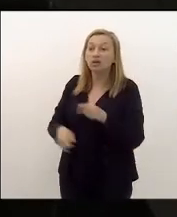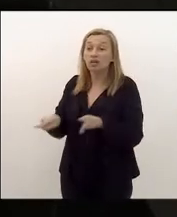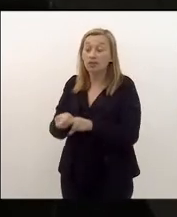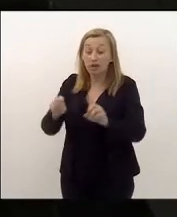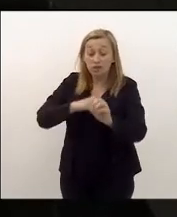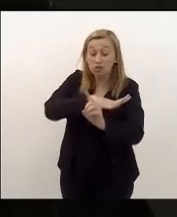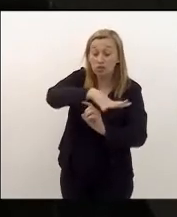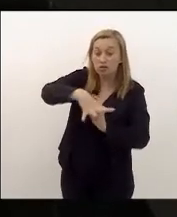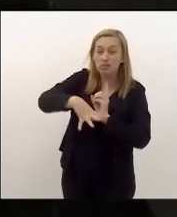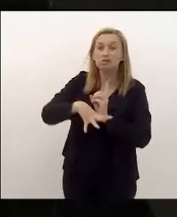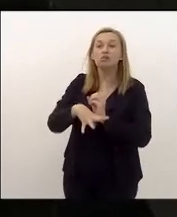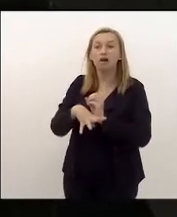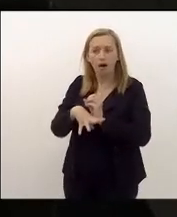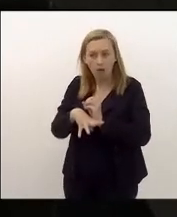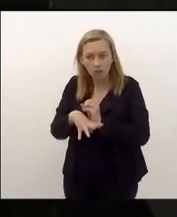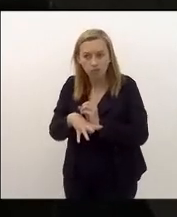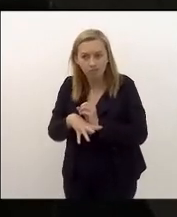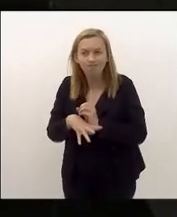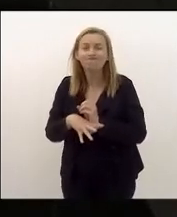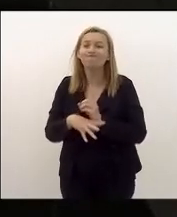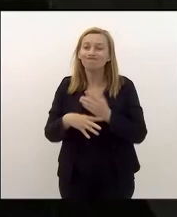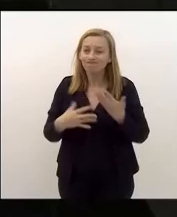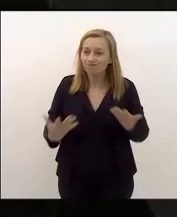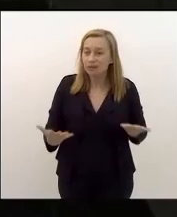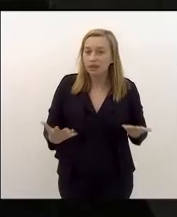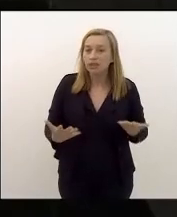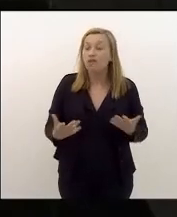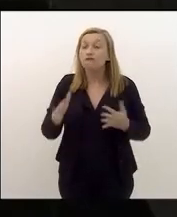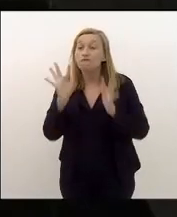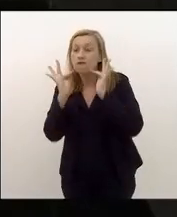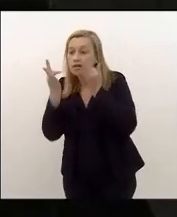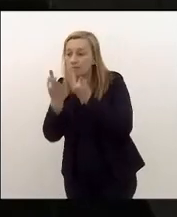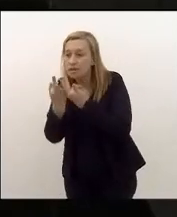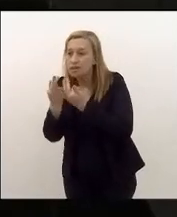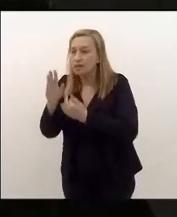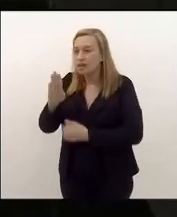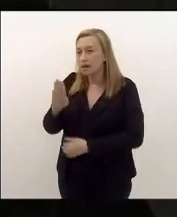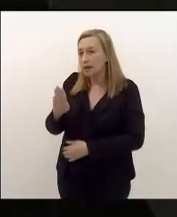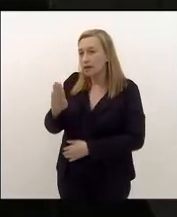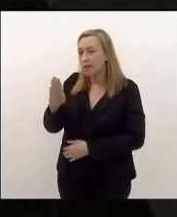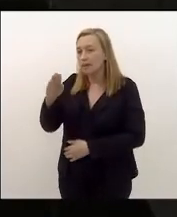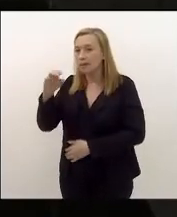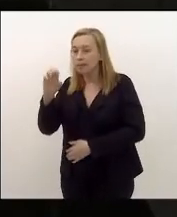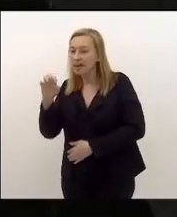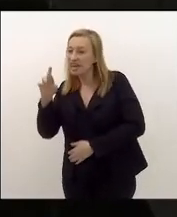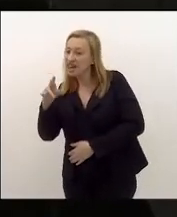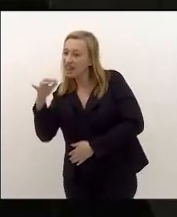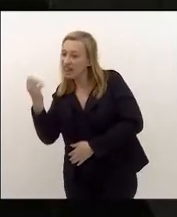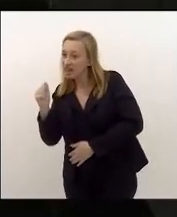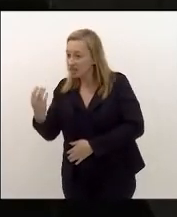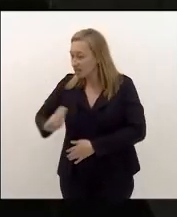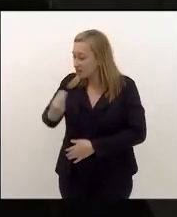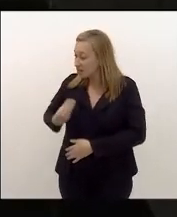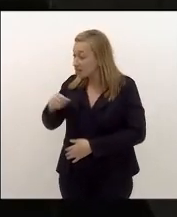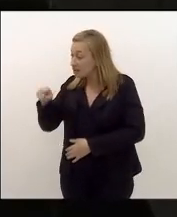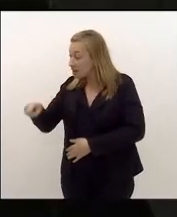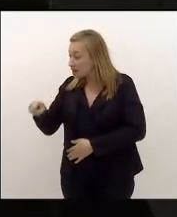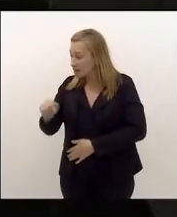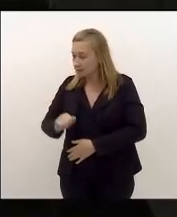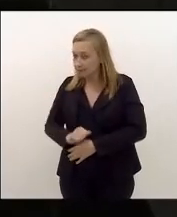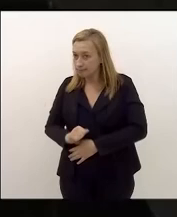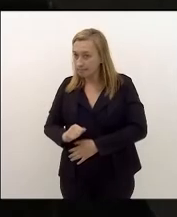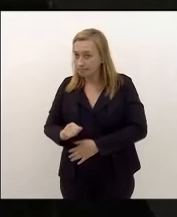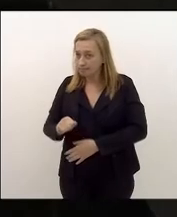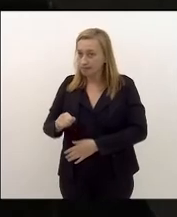sociais, portanto, impactos socioambientais, seja para as famílias ribeirinhas que vivem por ali, comunidades que vivem